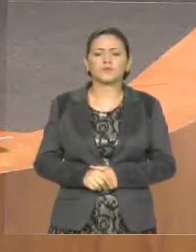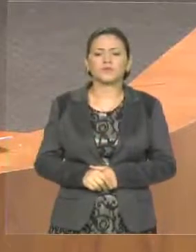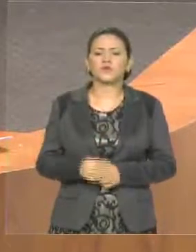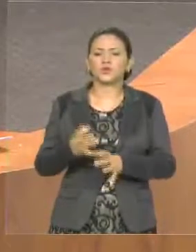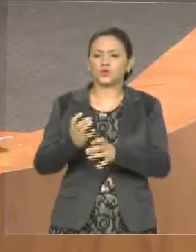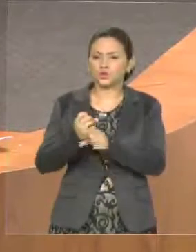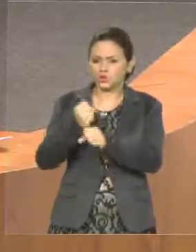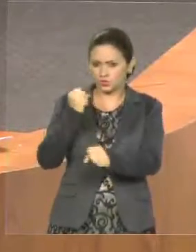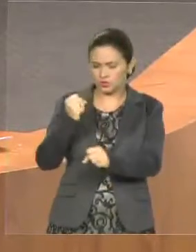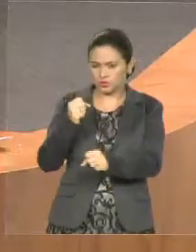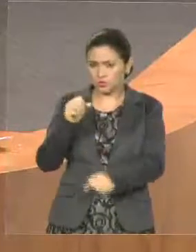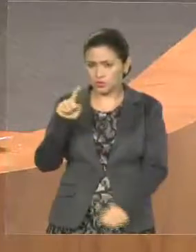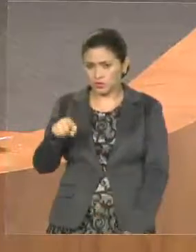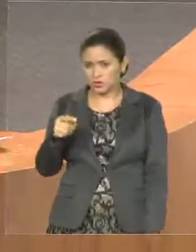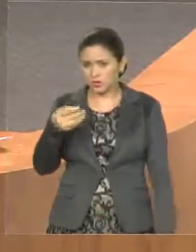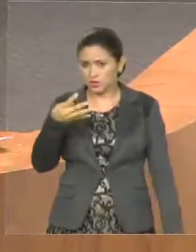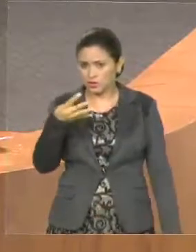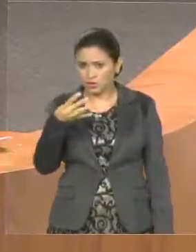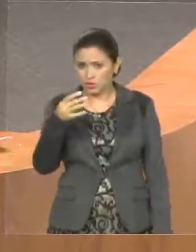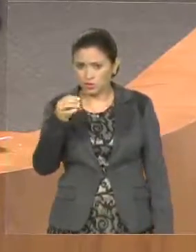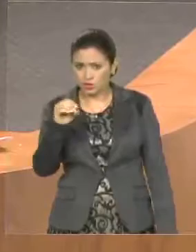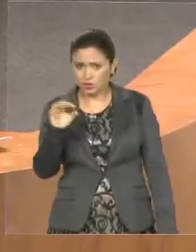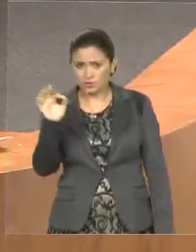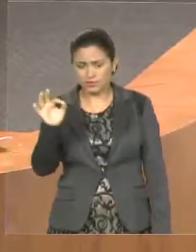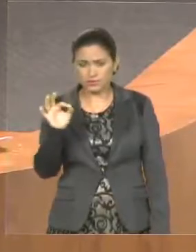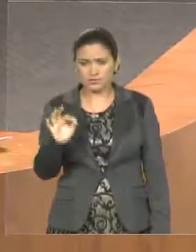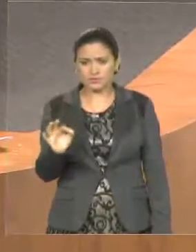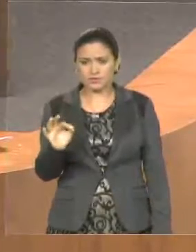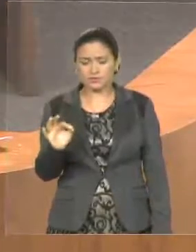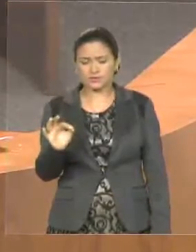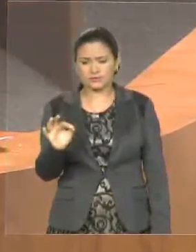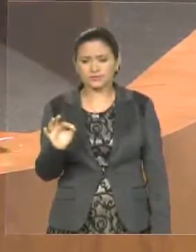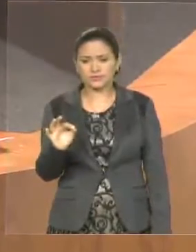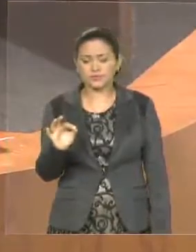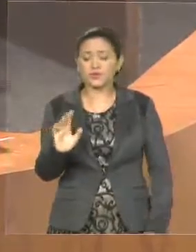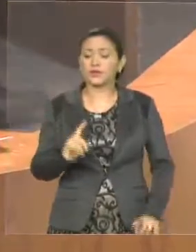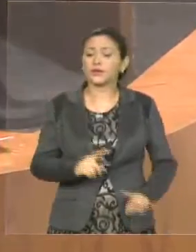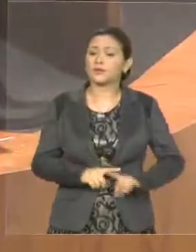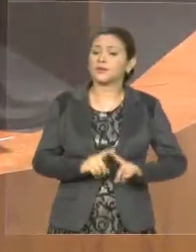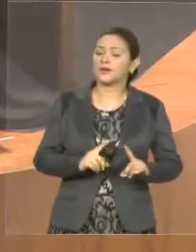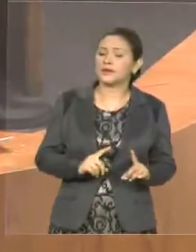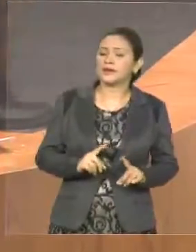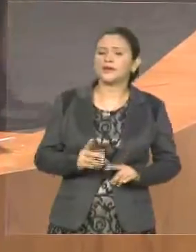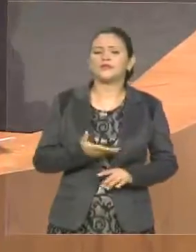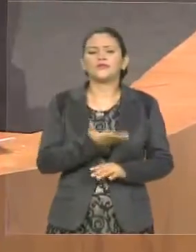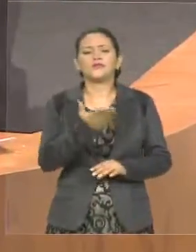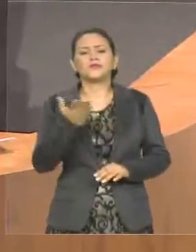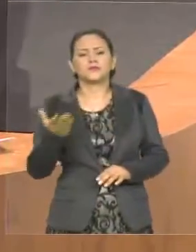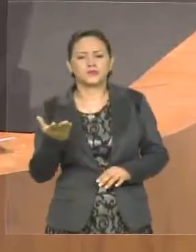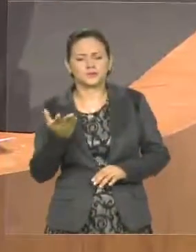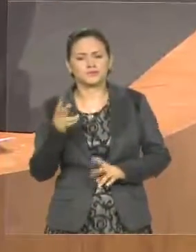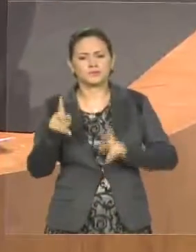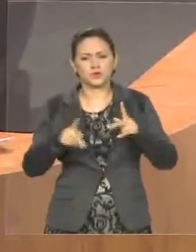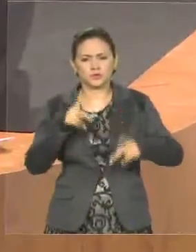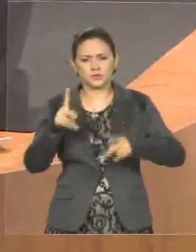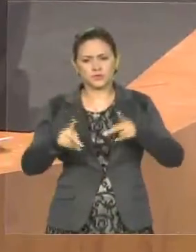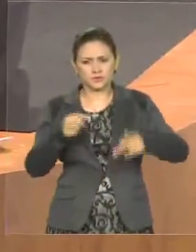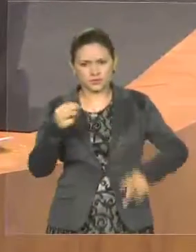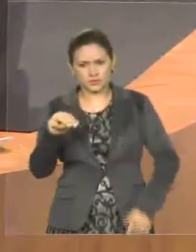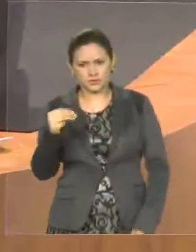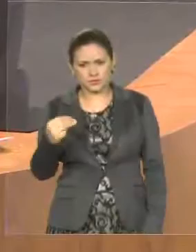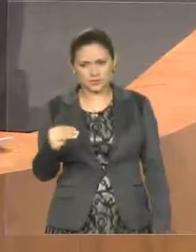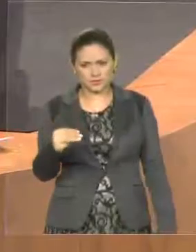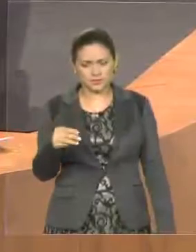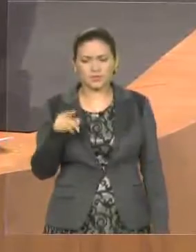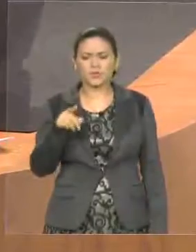Agora, 40%, agora, senhoras e senhores, maranhenses, você que é agricultor familiar, você